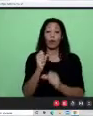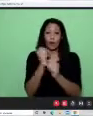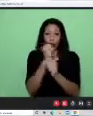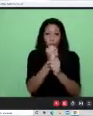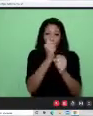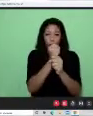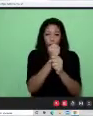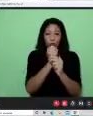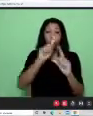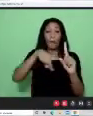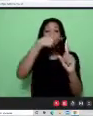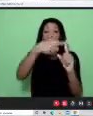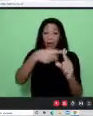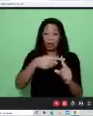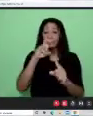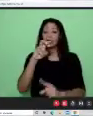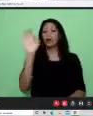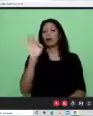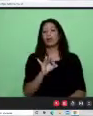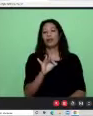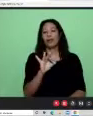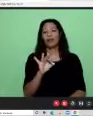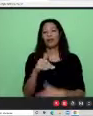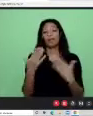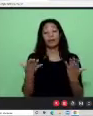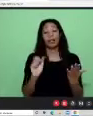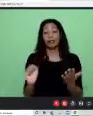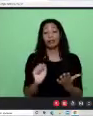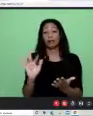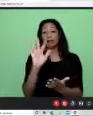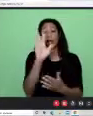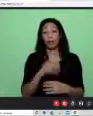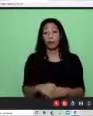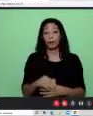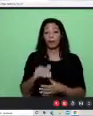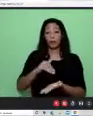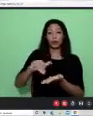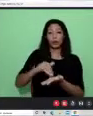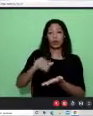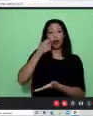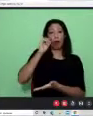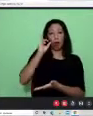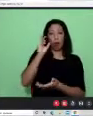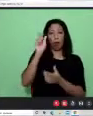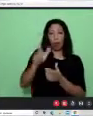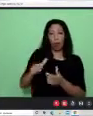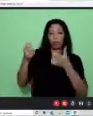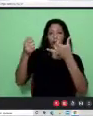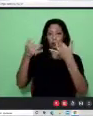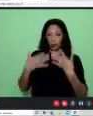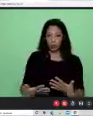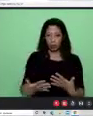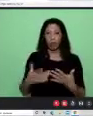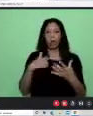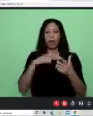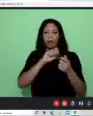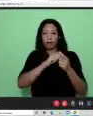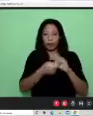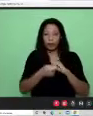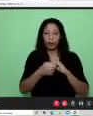Segundo o secretário de obras ontem, ele disse que pretende retomar, fizeram um ajuste no preço daquela licitação, porque aquele valor já não é mais